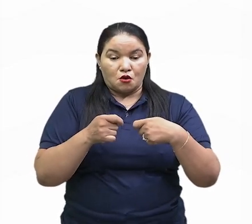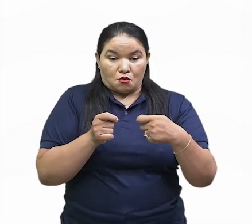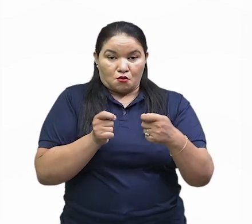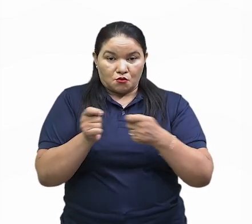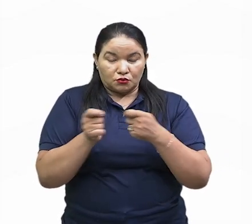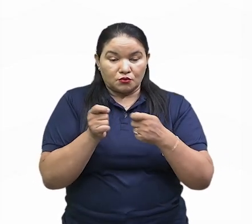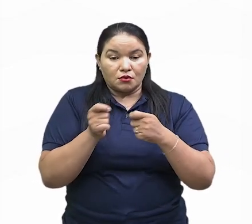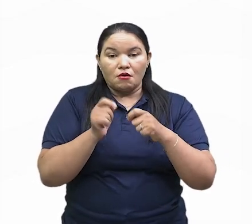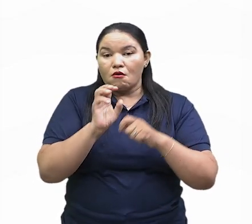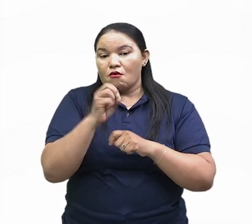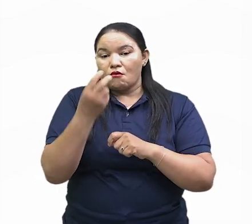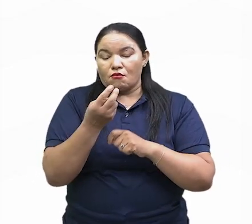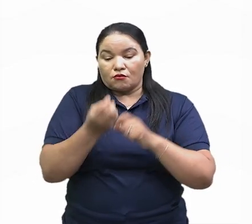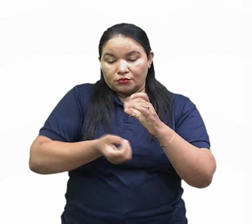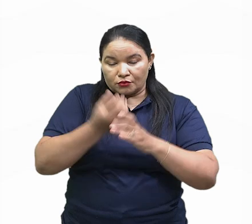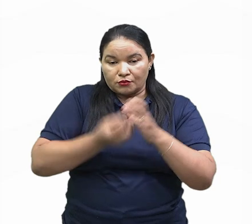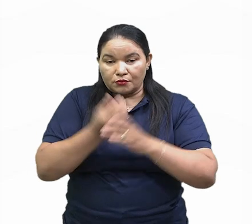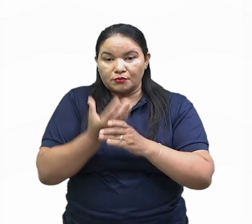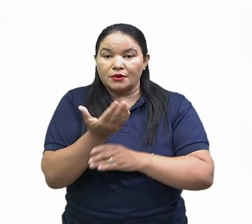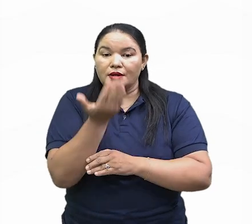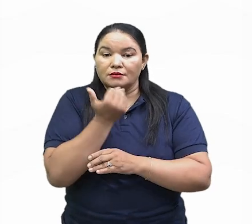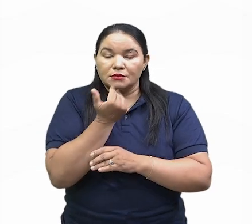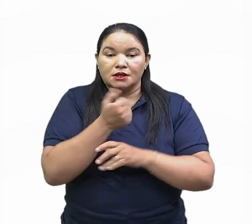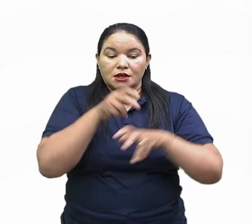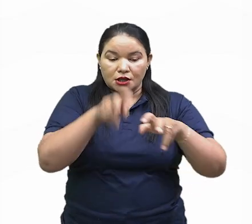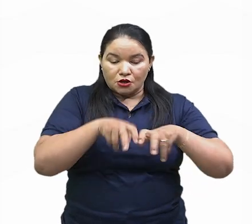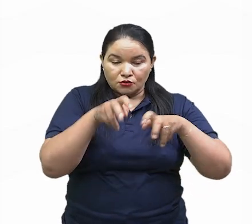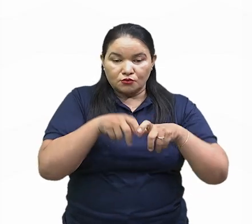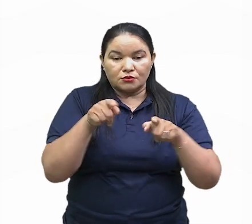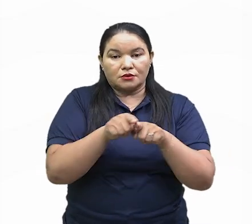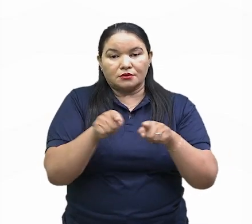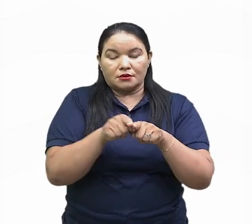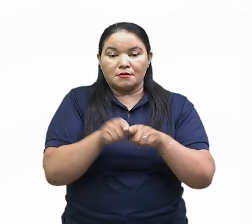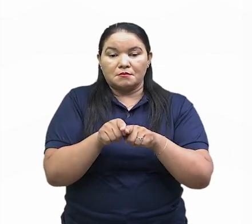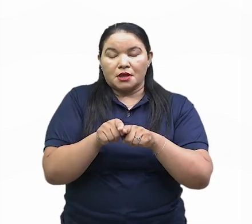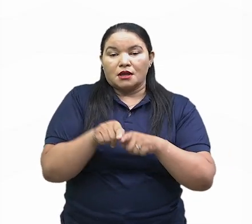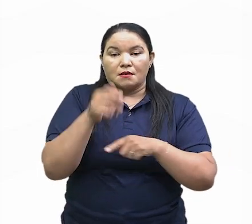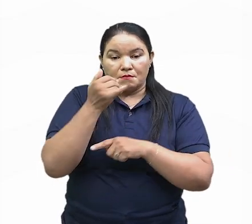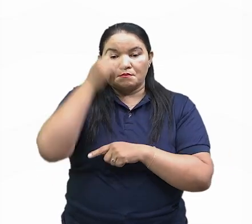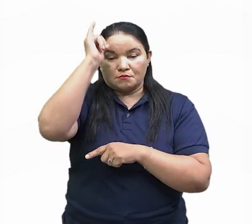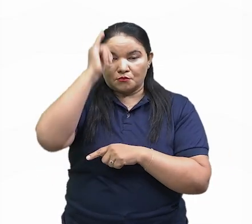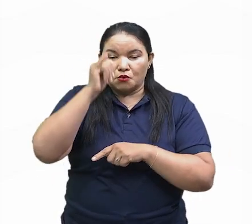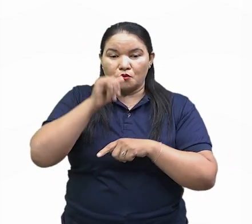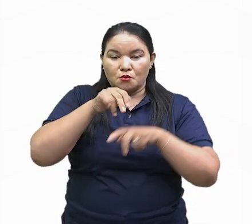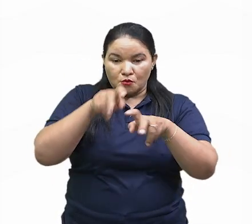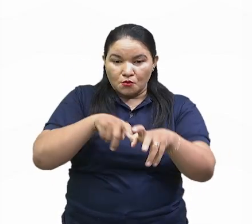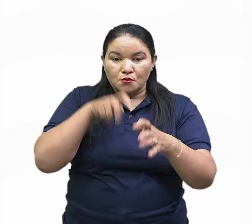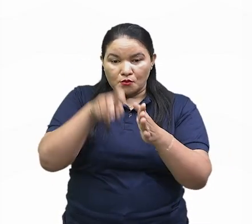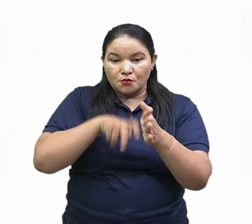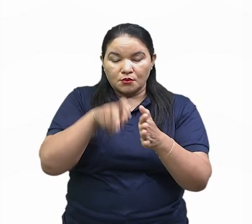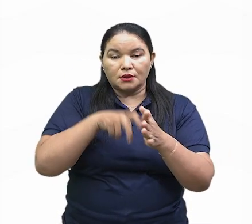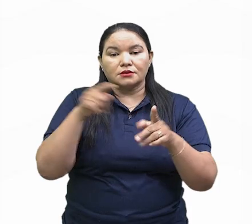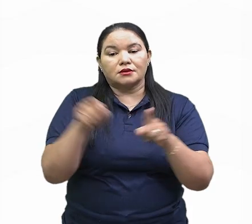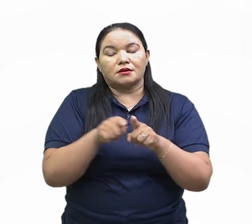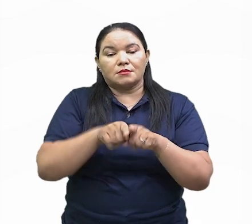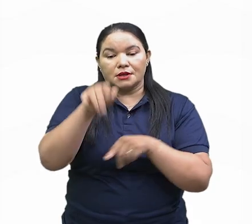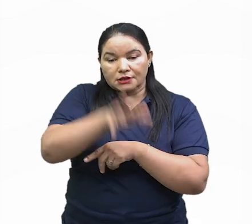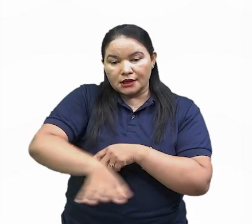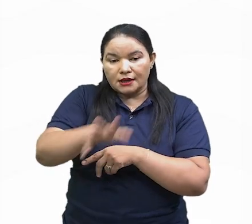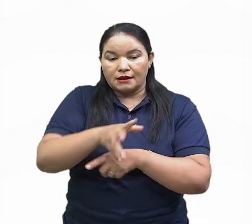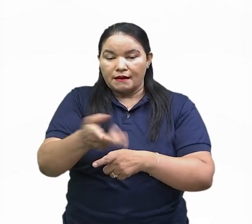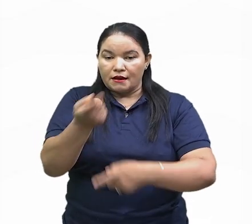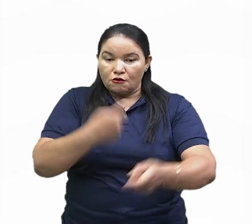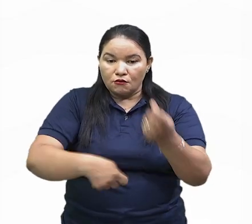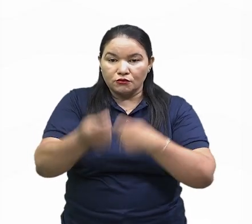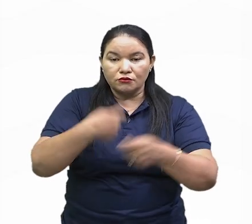maior quantidade de alimentos, no gasto com a agricultura, com a pecuária. Também enfatiza a parte econômica,